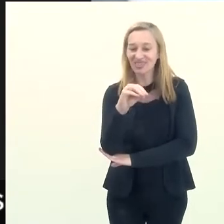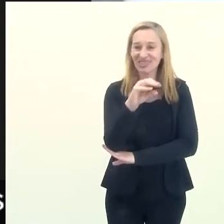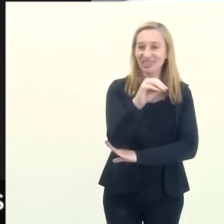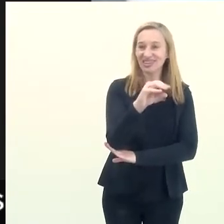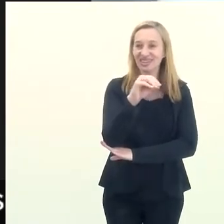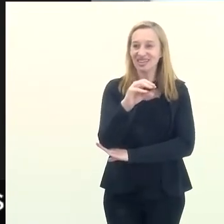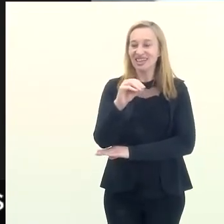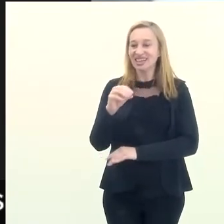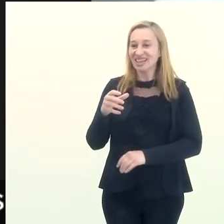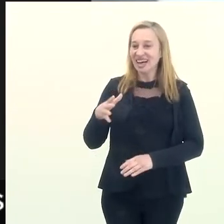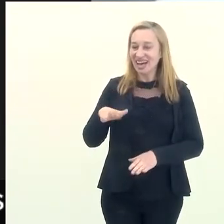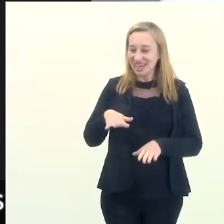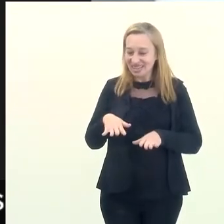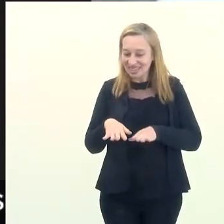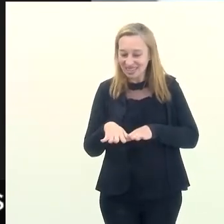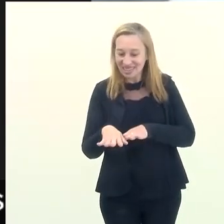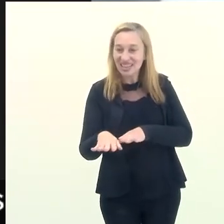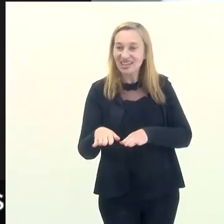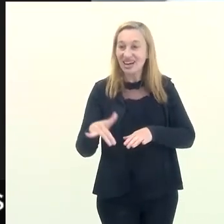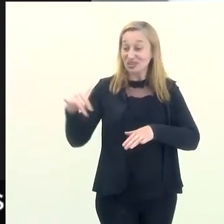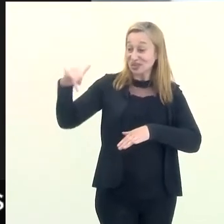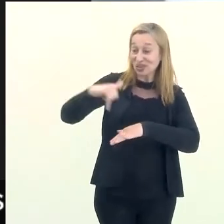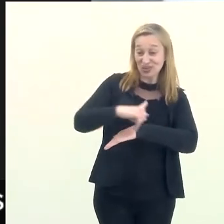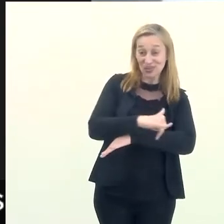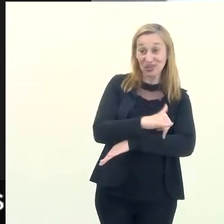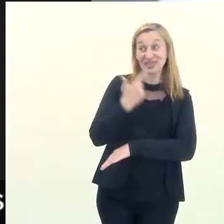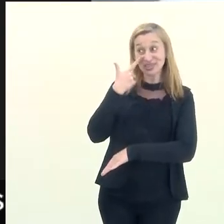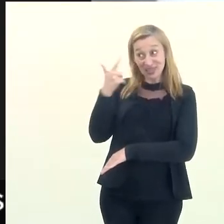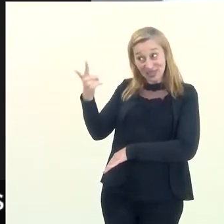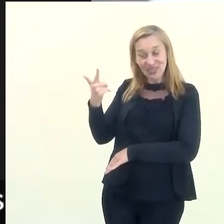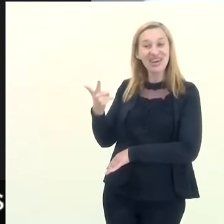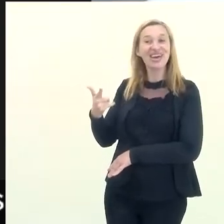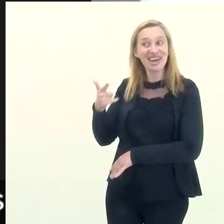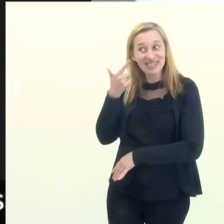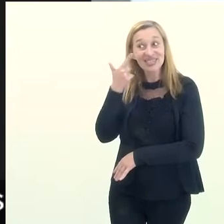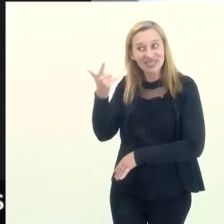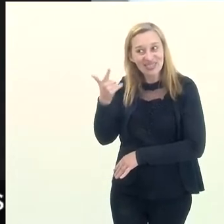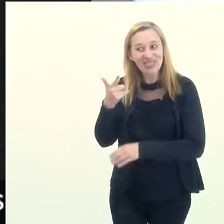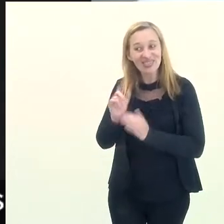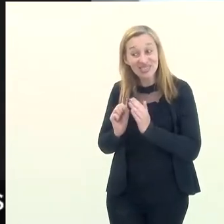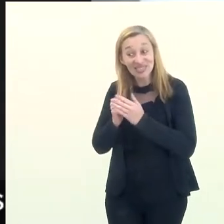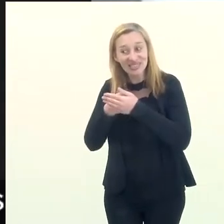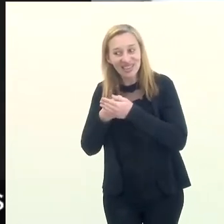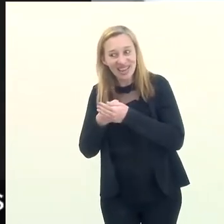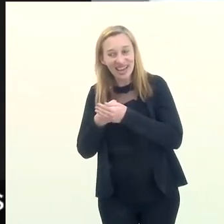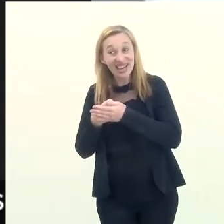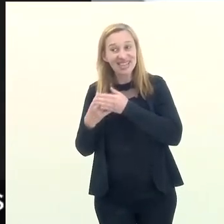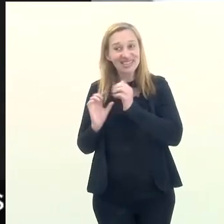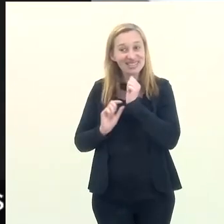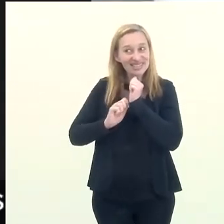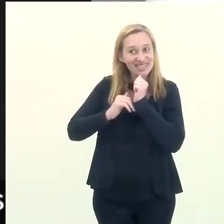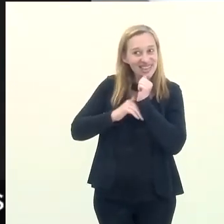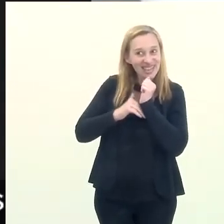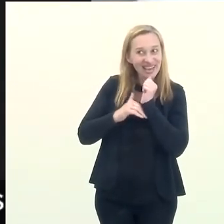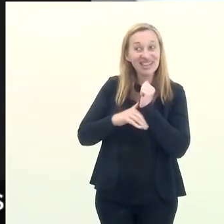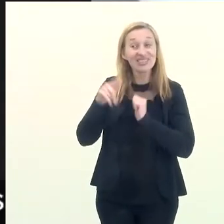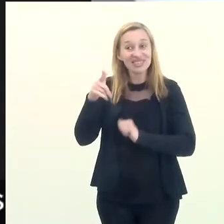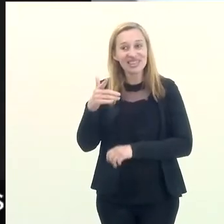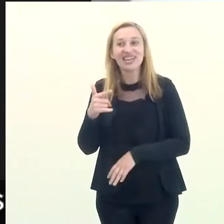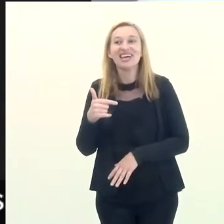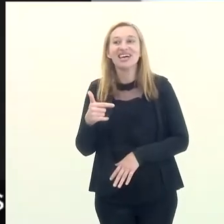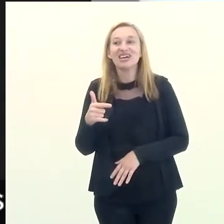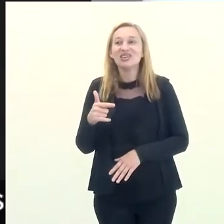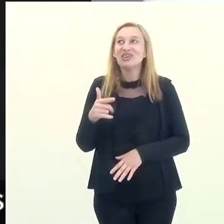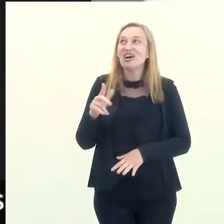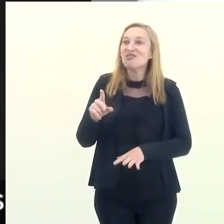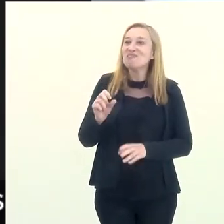nas esteiras de malas dos aeroportos. Nós vamos badalar, as pessoas vão saber que inaugurou o Parque dos Dinossauros. Ninguém vai passar.